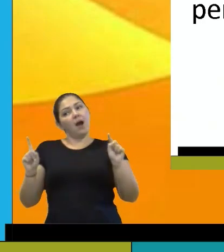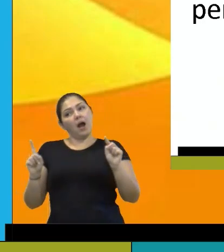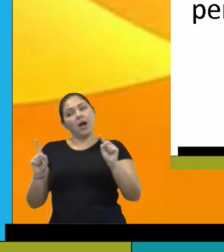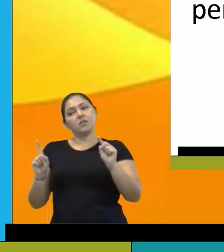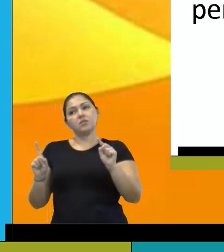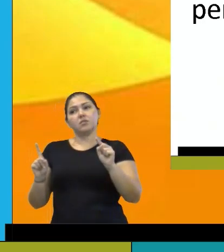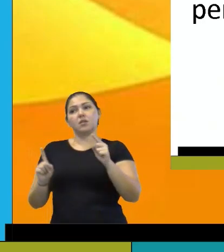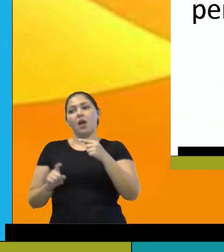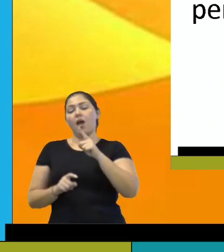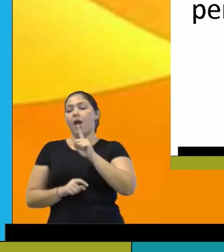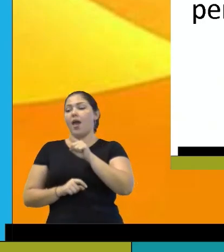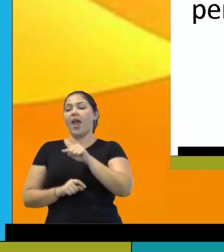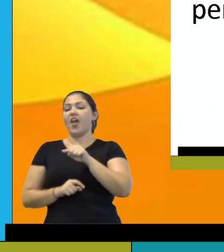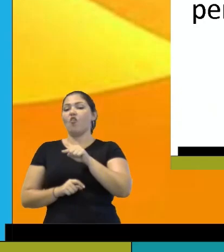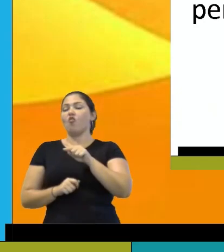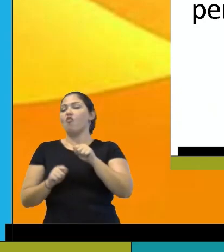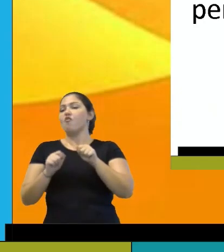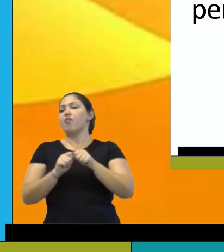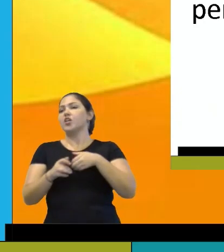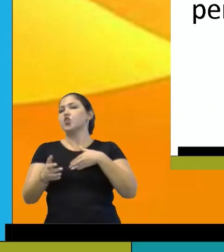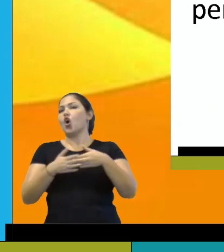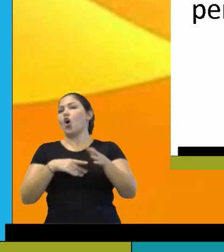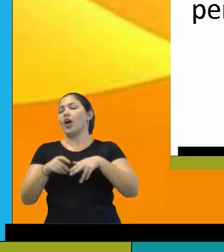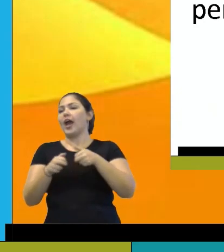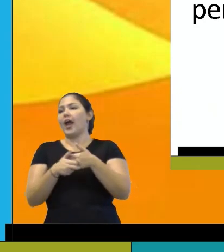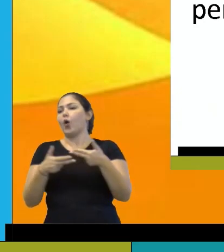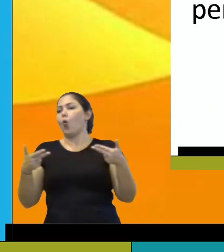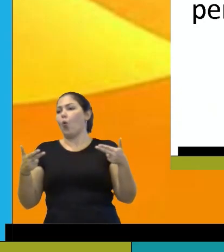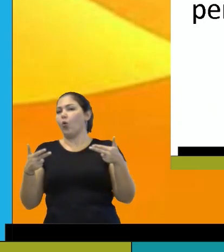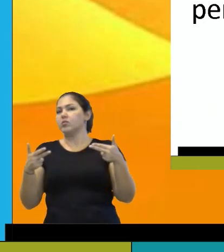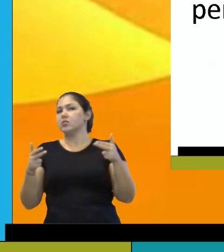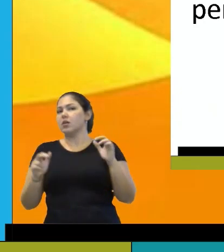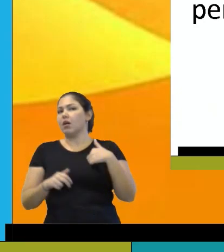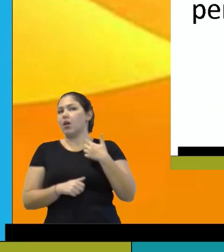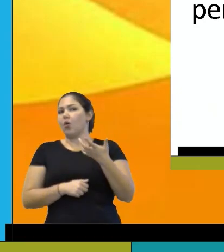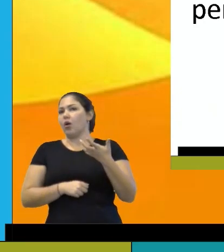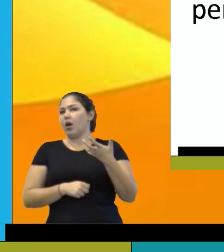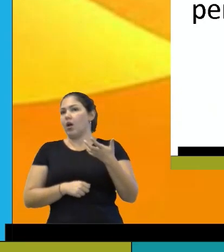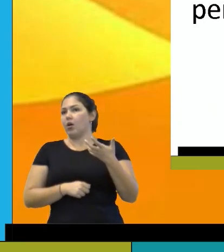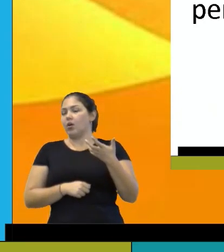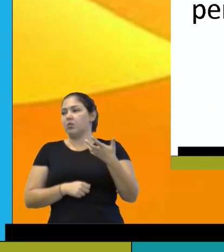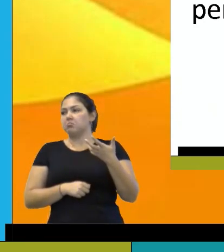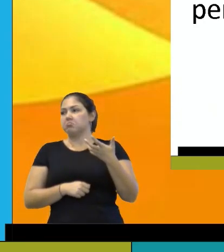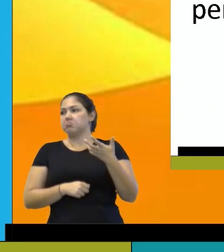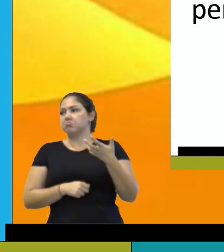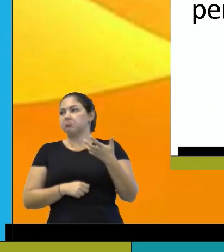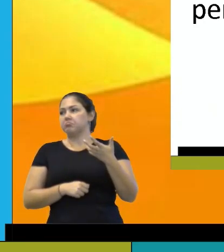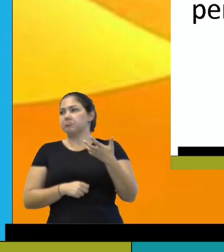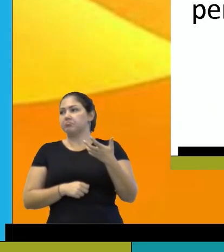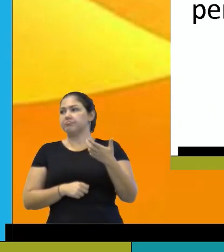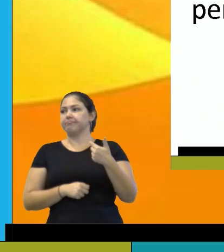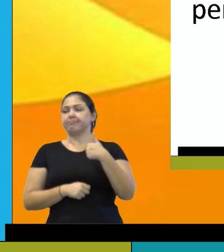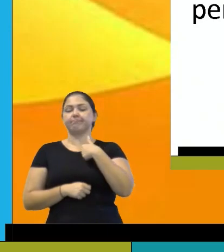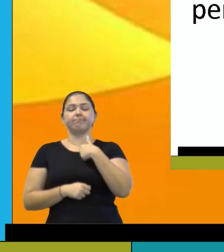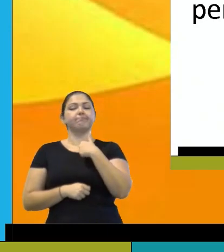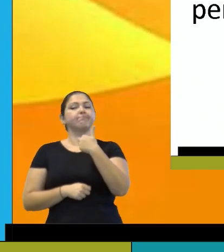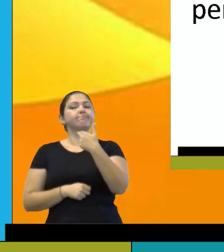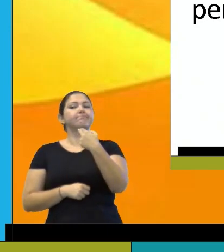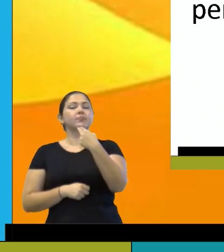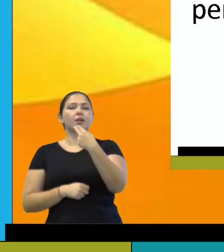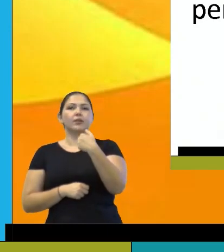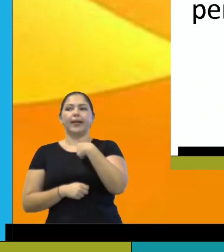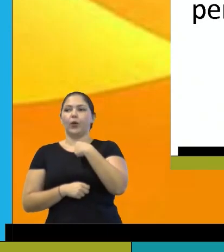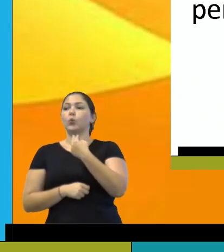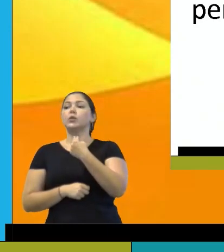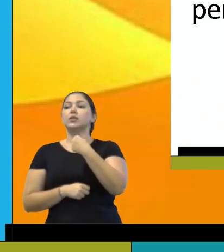Sim ou não? Não. Lembra que eu fiz questão de ressaltar isso para vocês há pouco? Você não pode